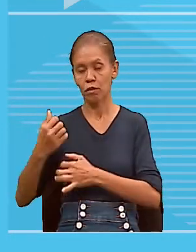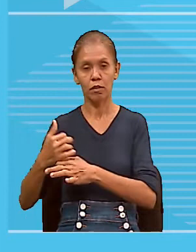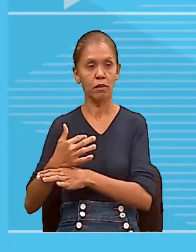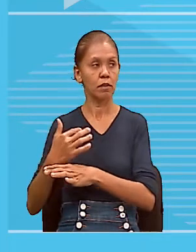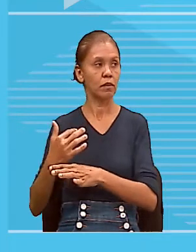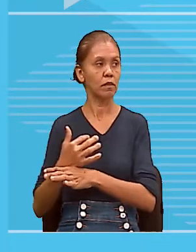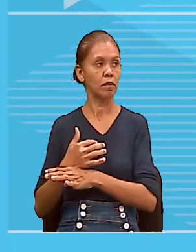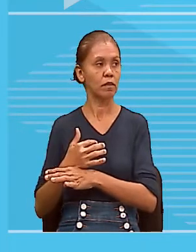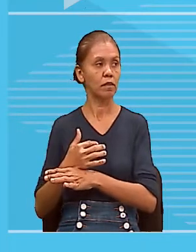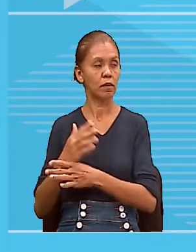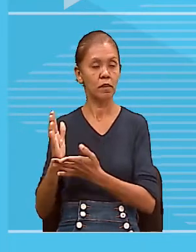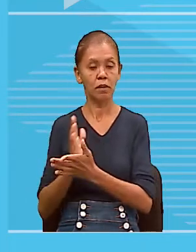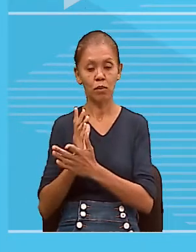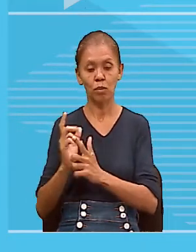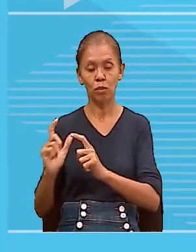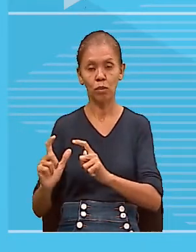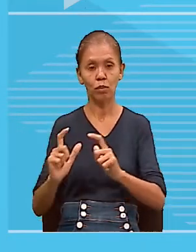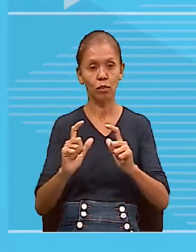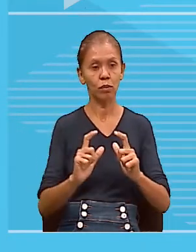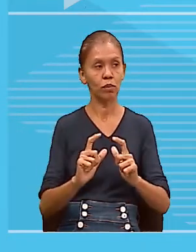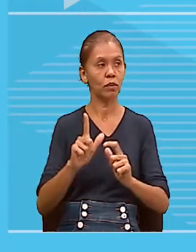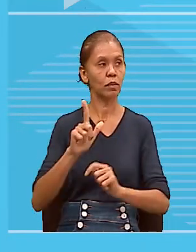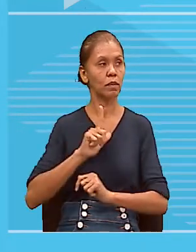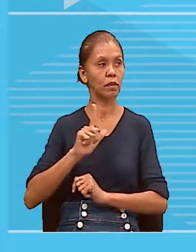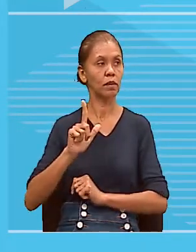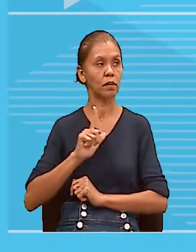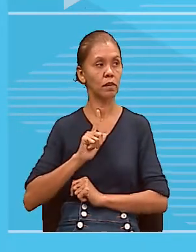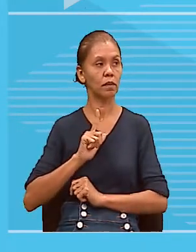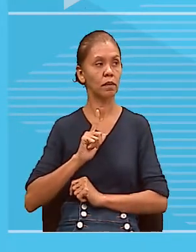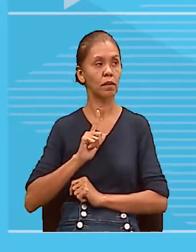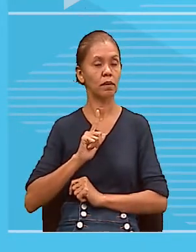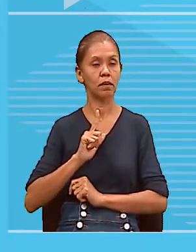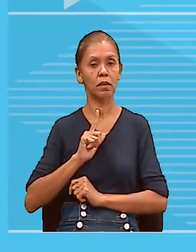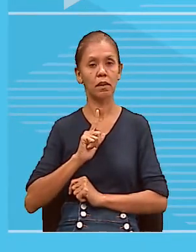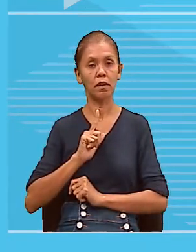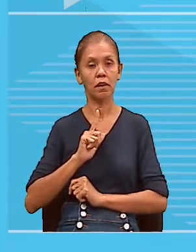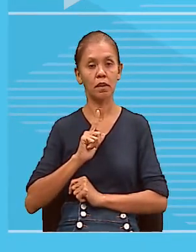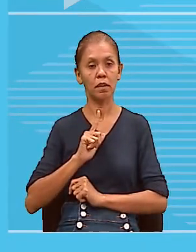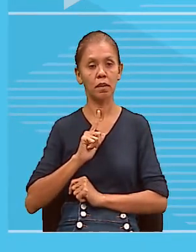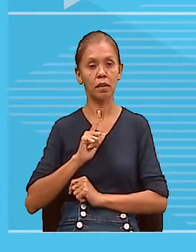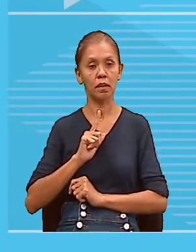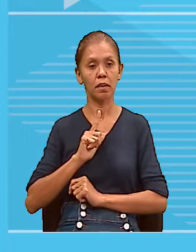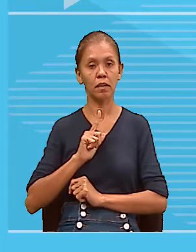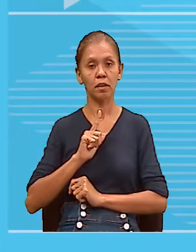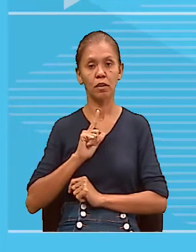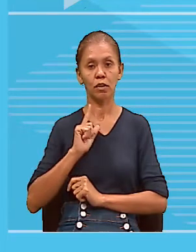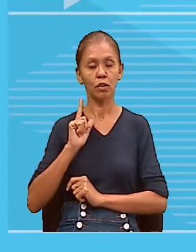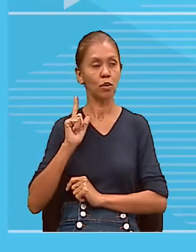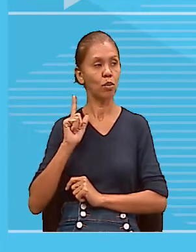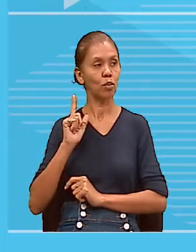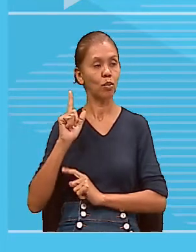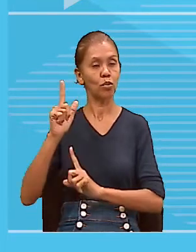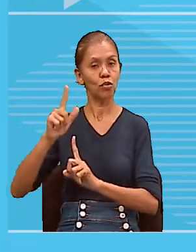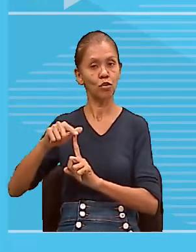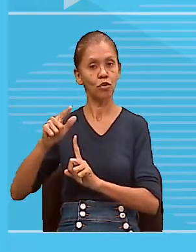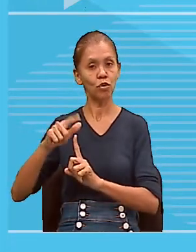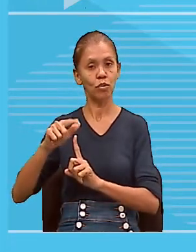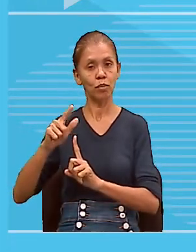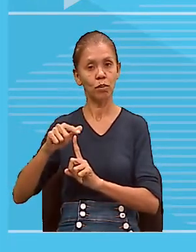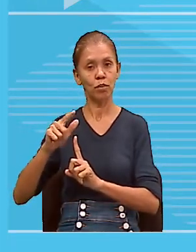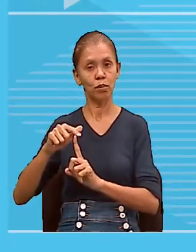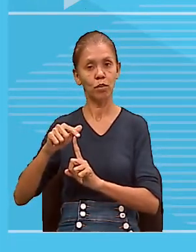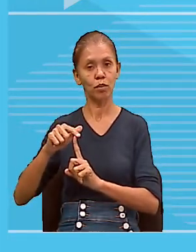vamos dizer esse estilo de vida americana ainda não chegou né E esse estilo de vida é o consumismo